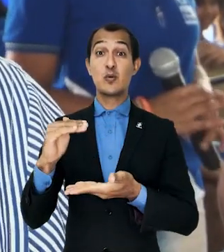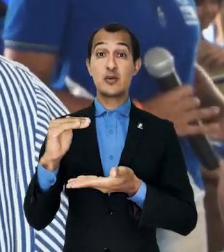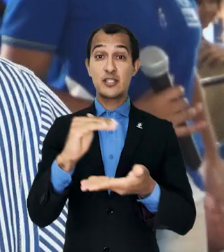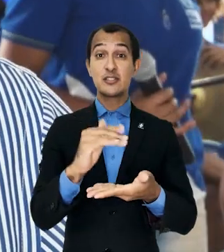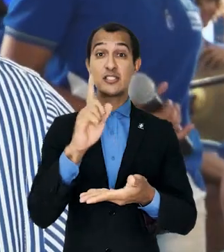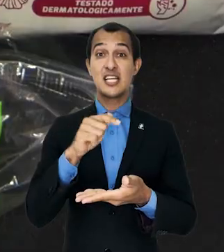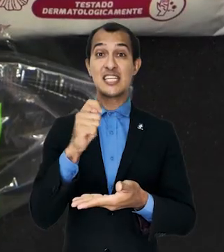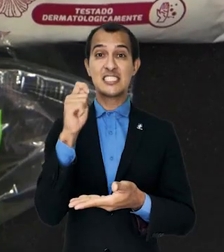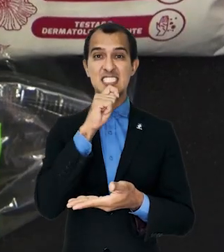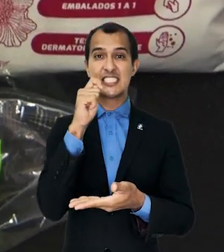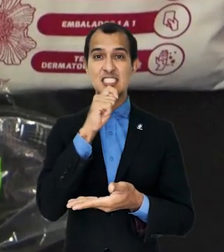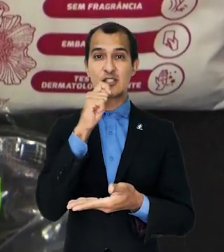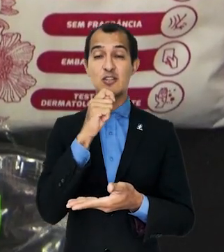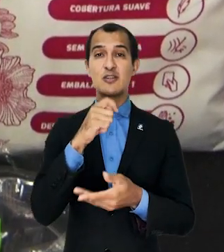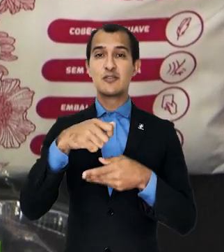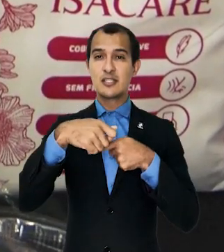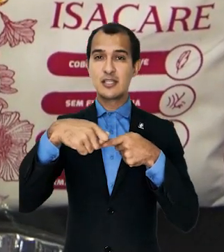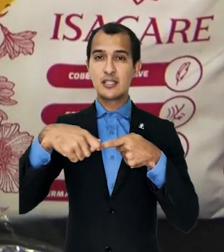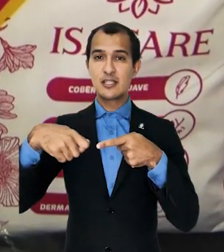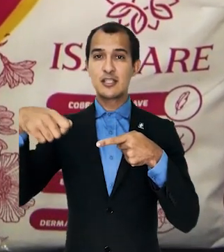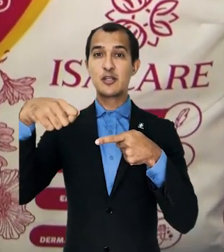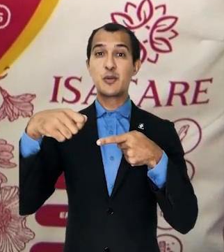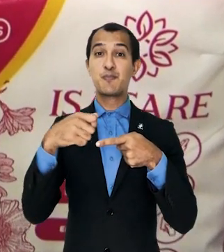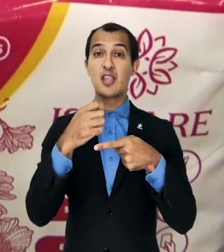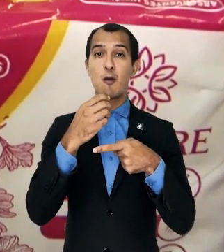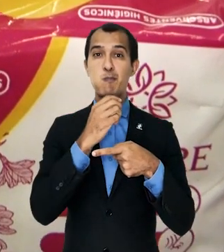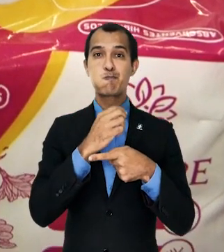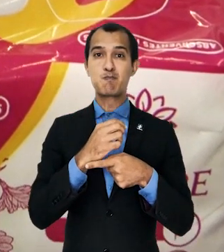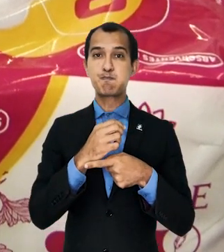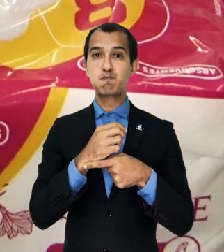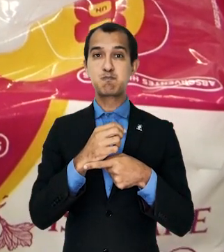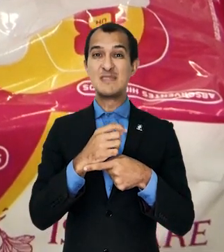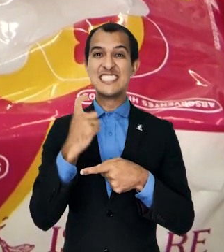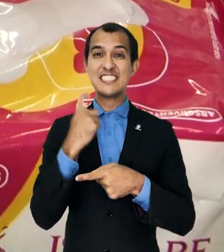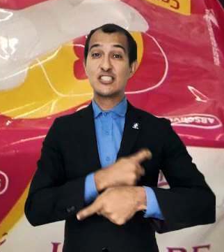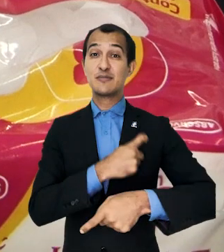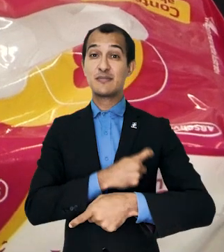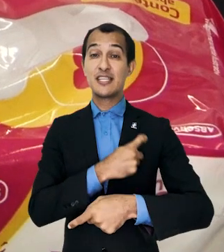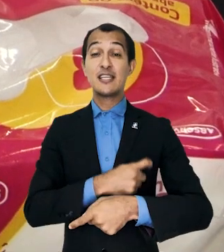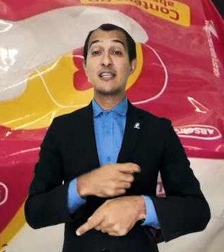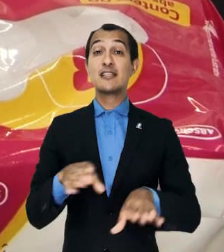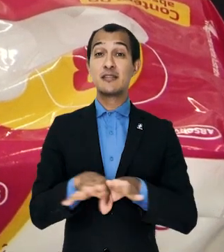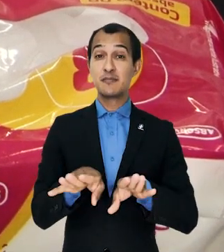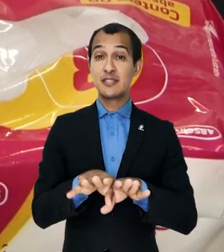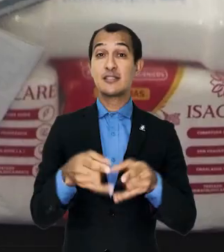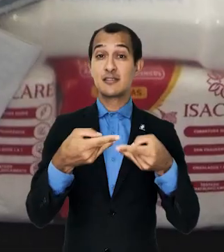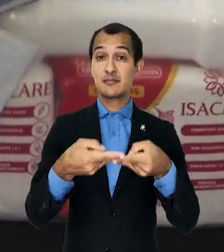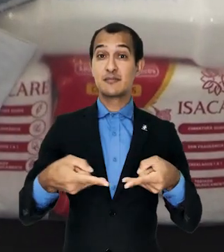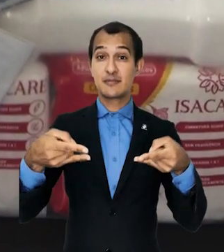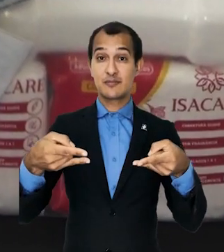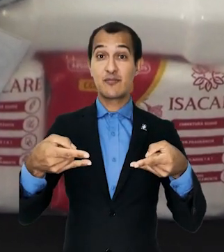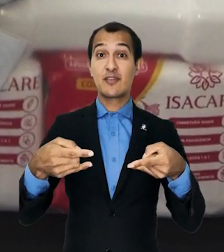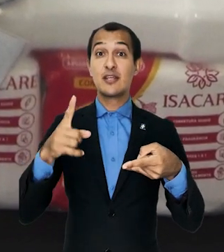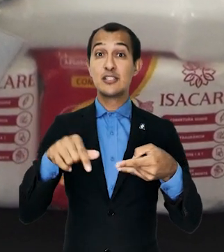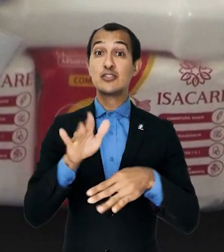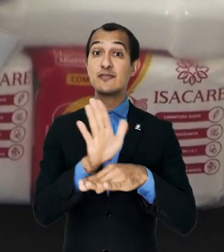na aprendizagem o kit é composto por escova dental creme dental gel enxaguante bucal spray